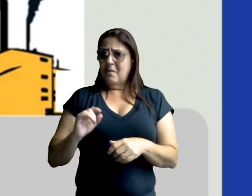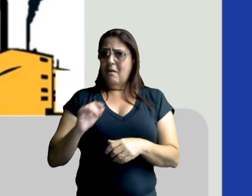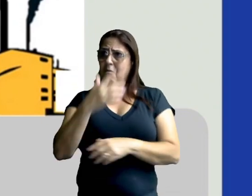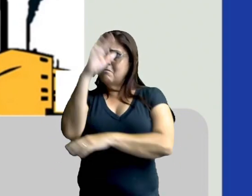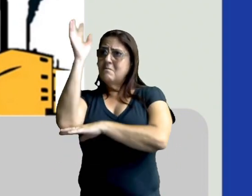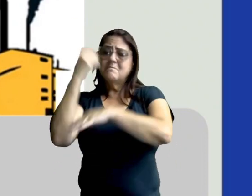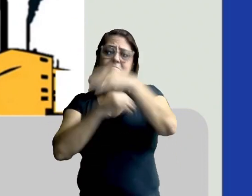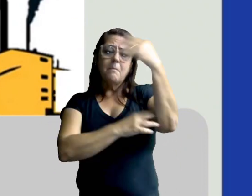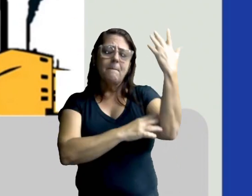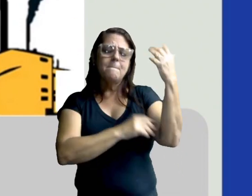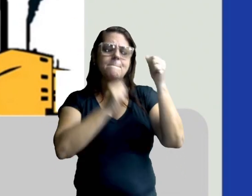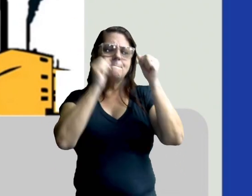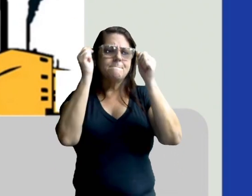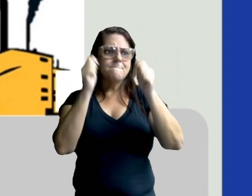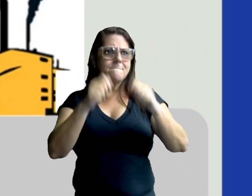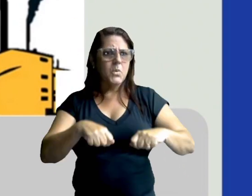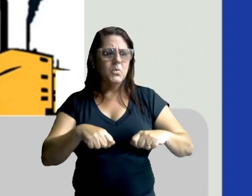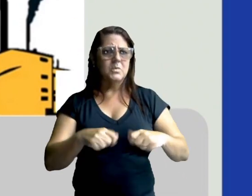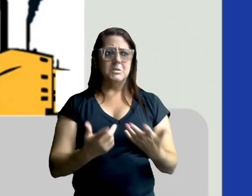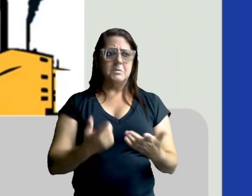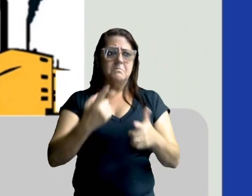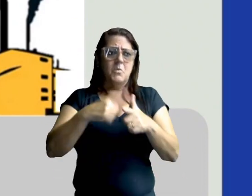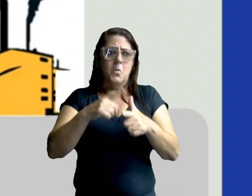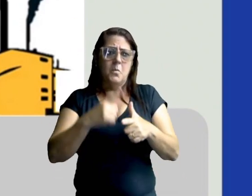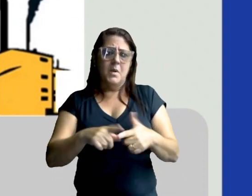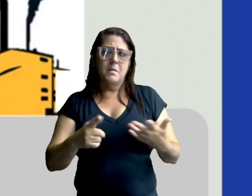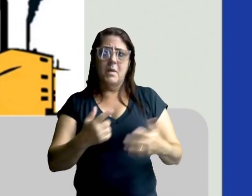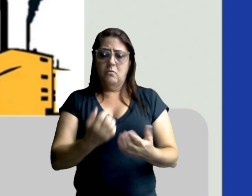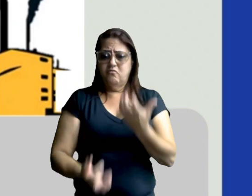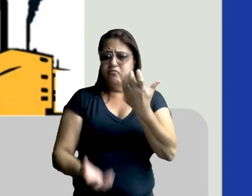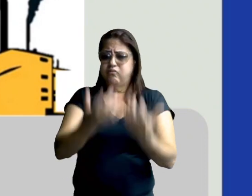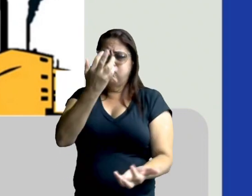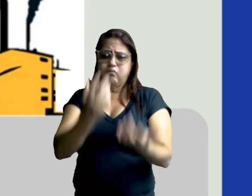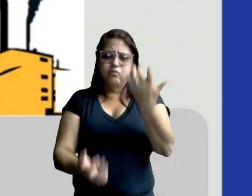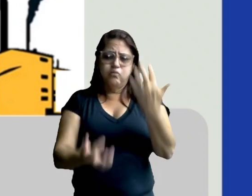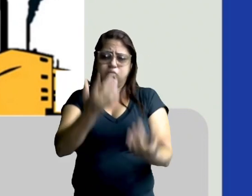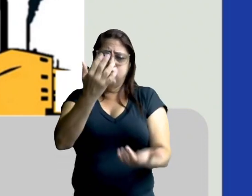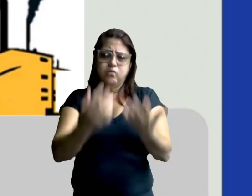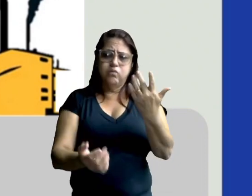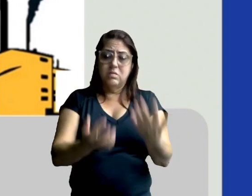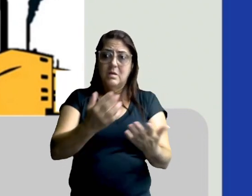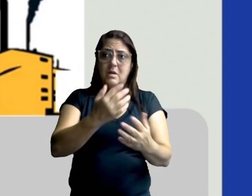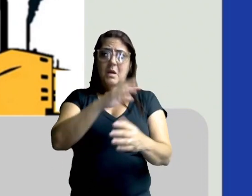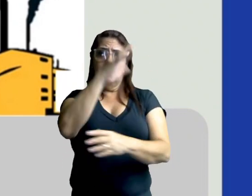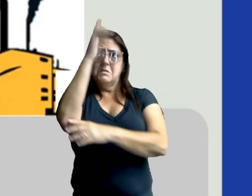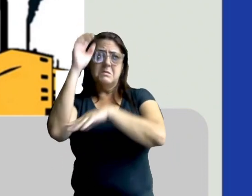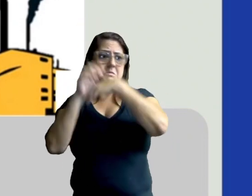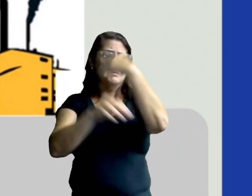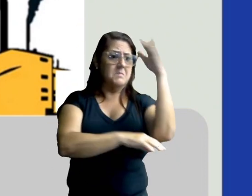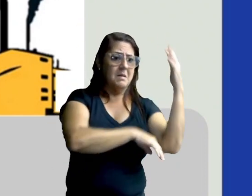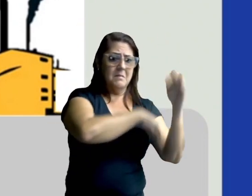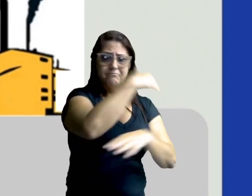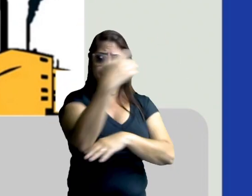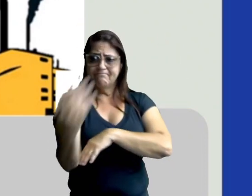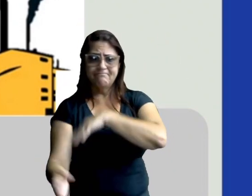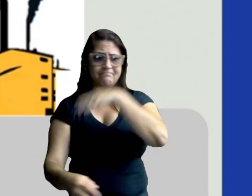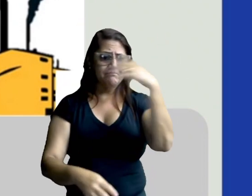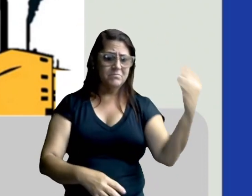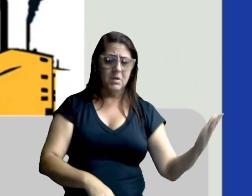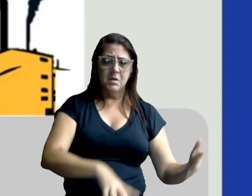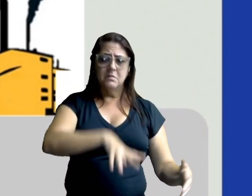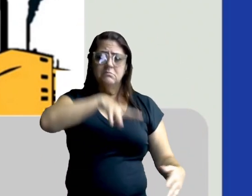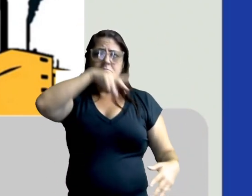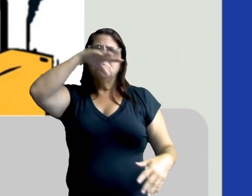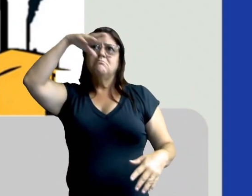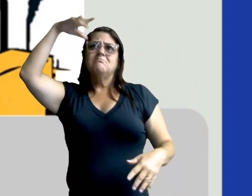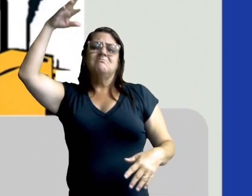podem prejudicar o meio ambiente, como as queimadas, os desmatamentos e a poluição,